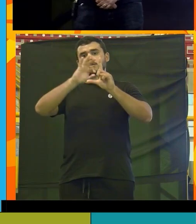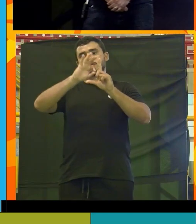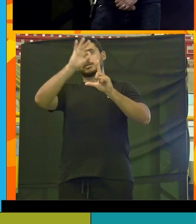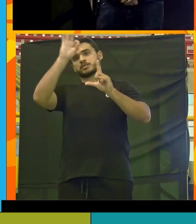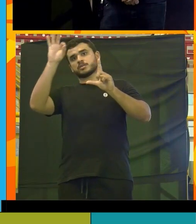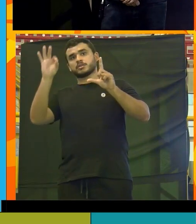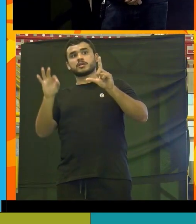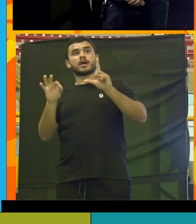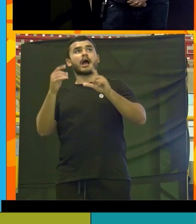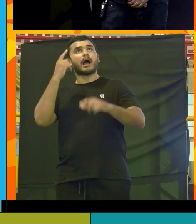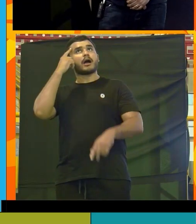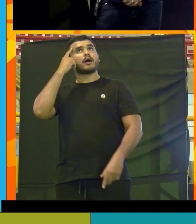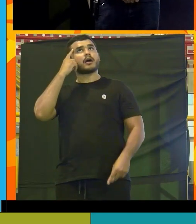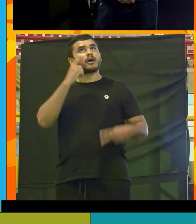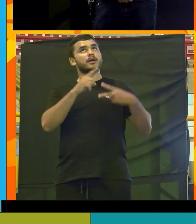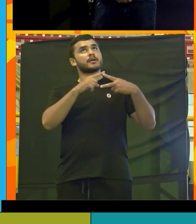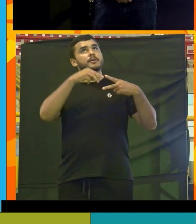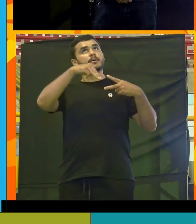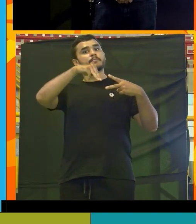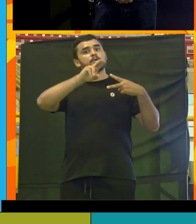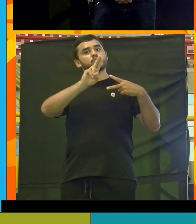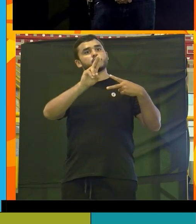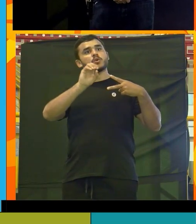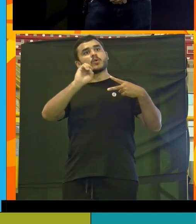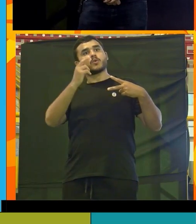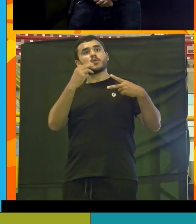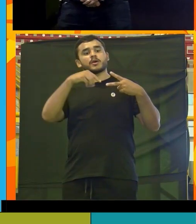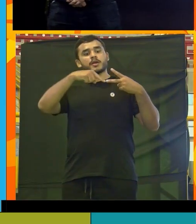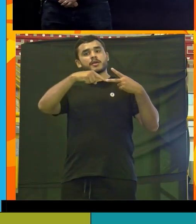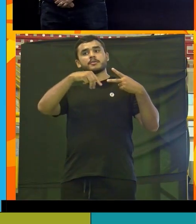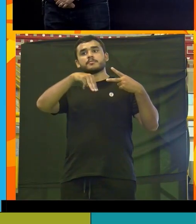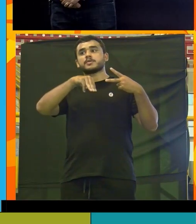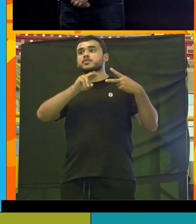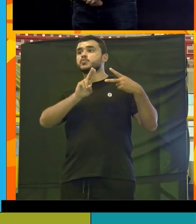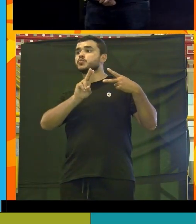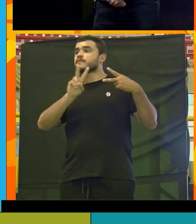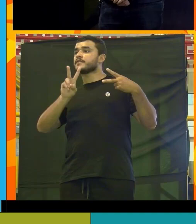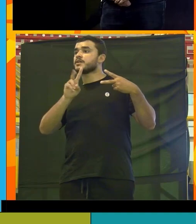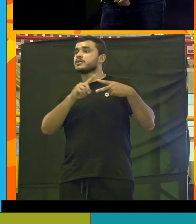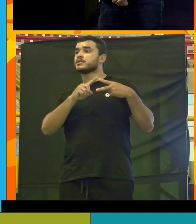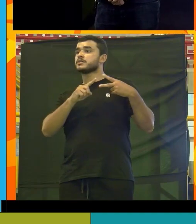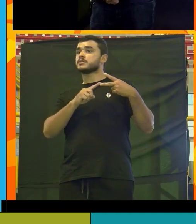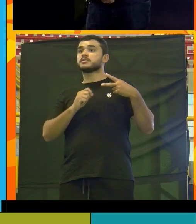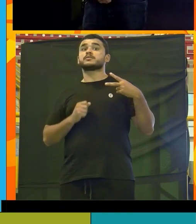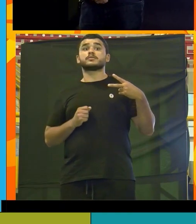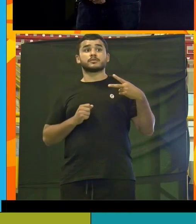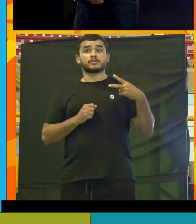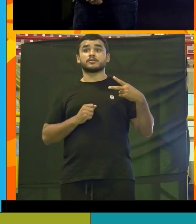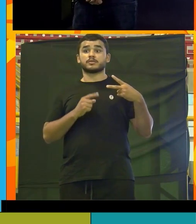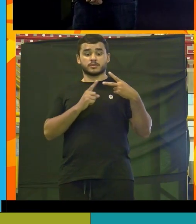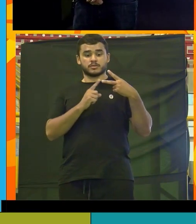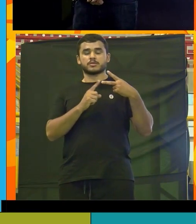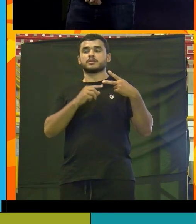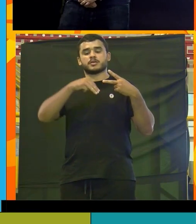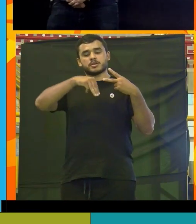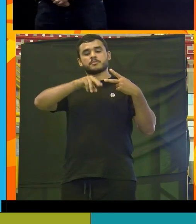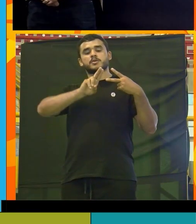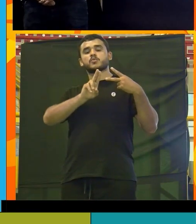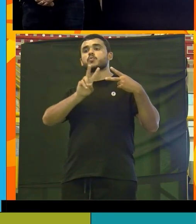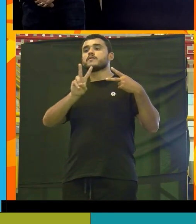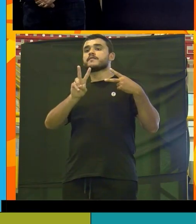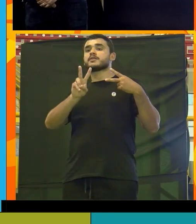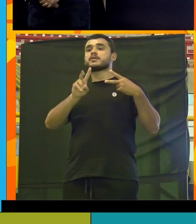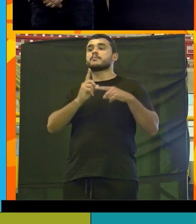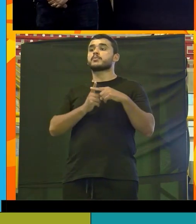MU ou de um MUV? Não escutei. MUV? Por